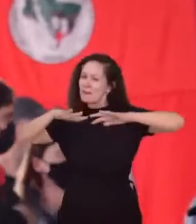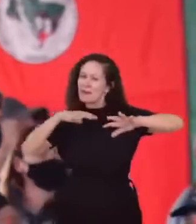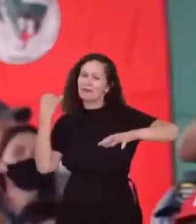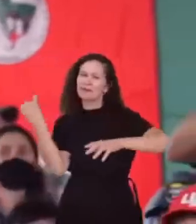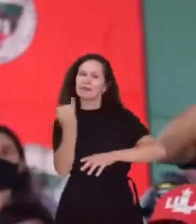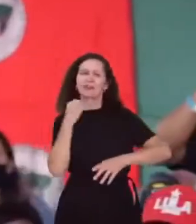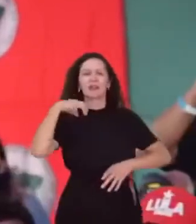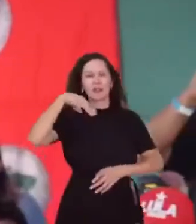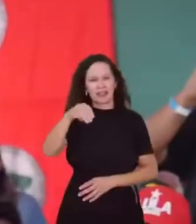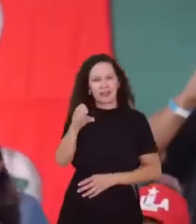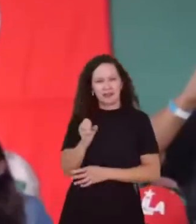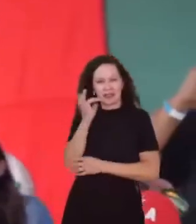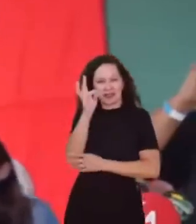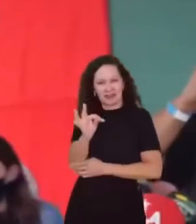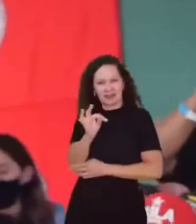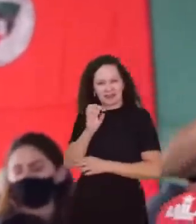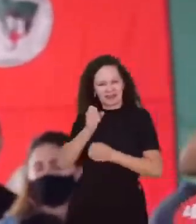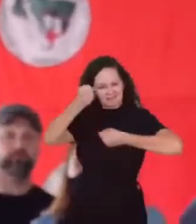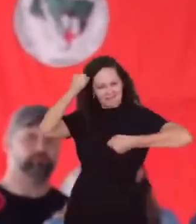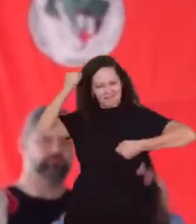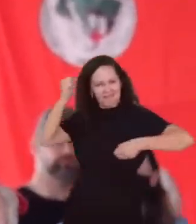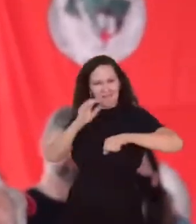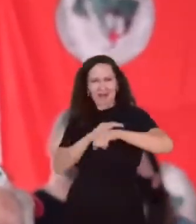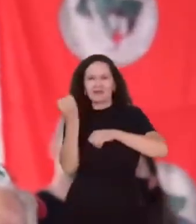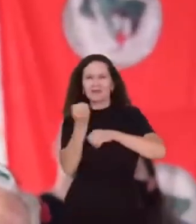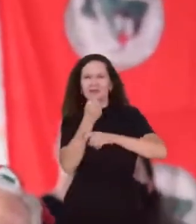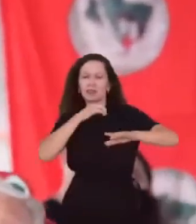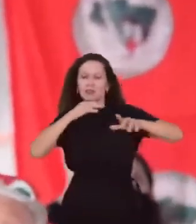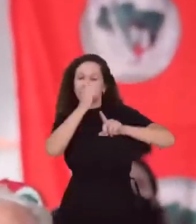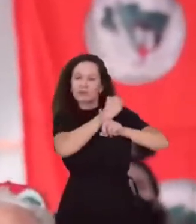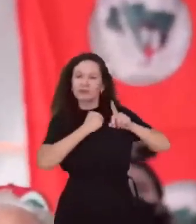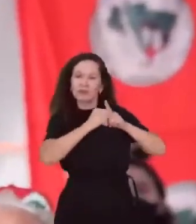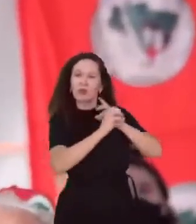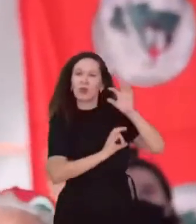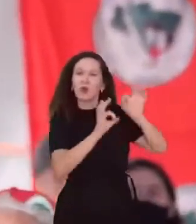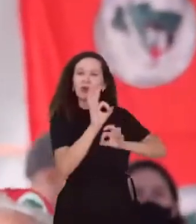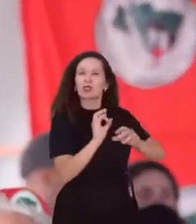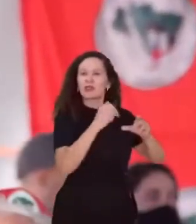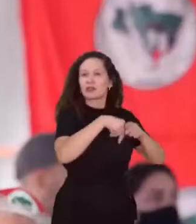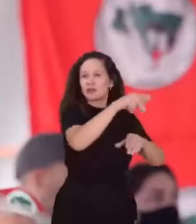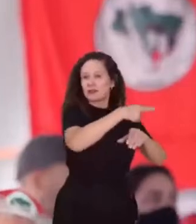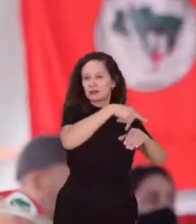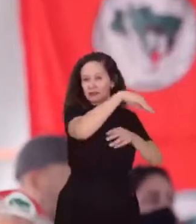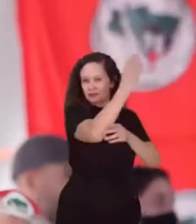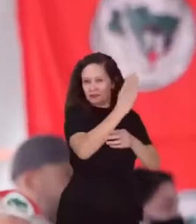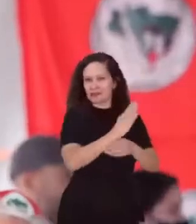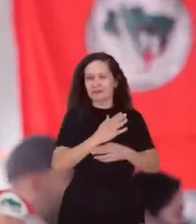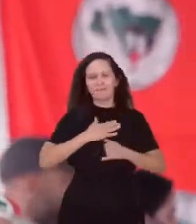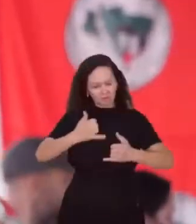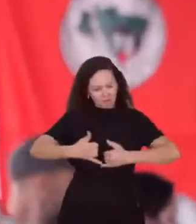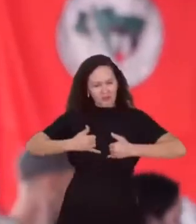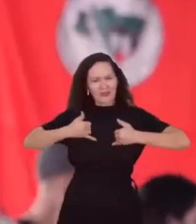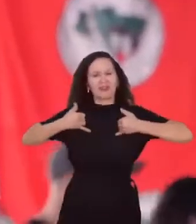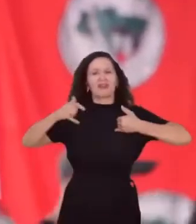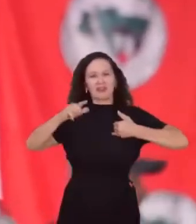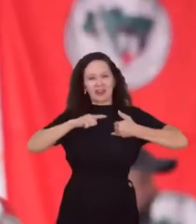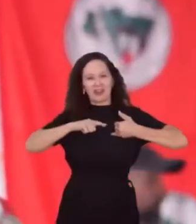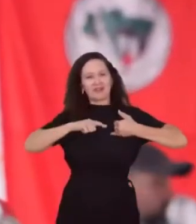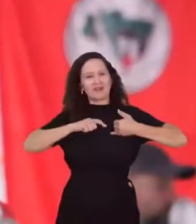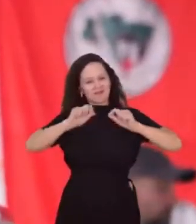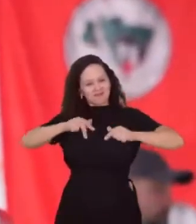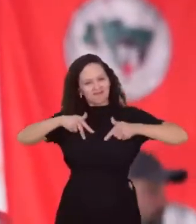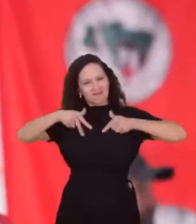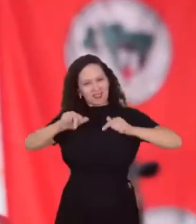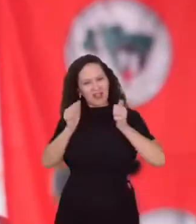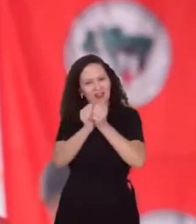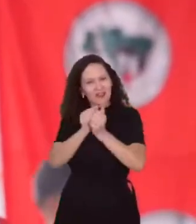maior movimento social organizado do Brasil. E eu tenho o maior orgulho de militar junto com vocês do MST em